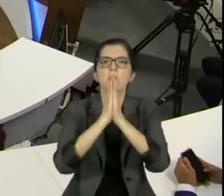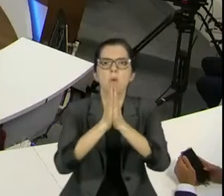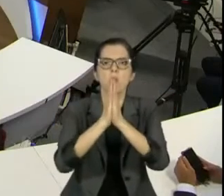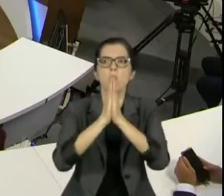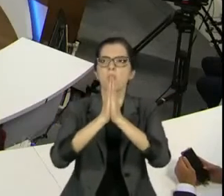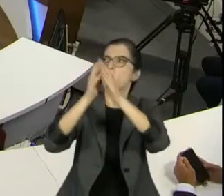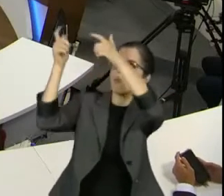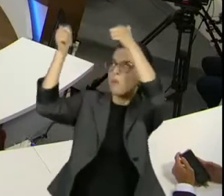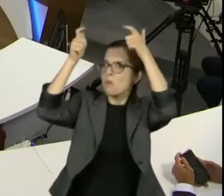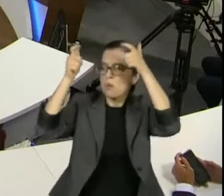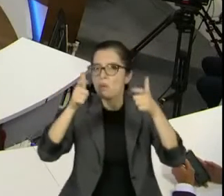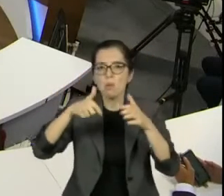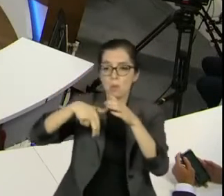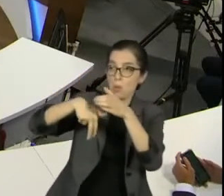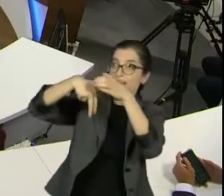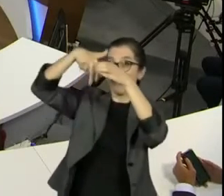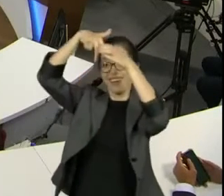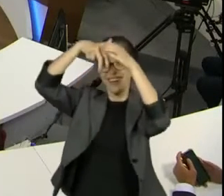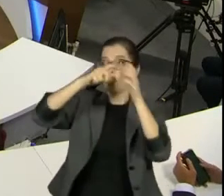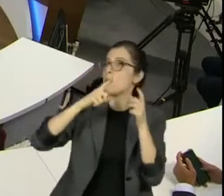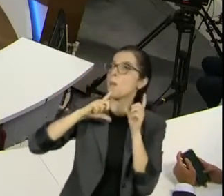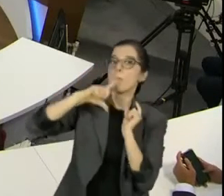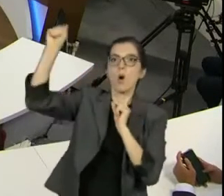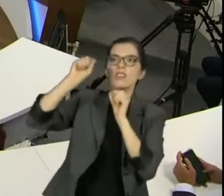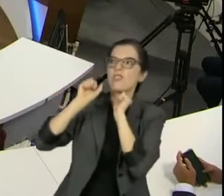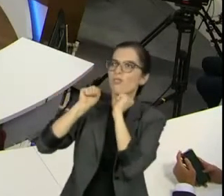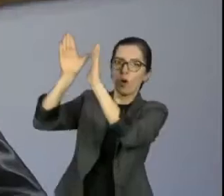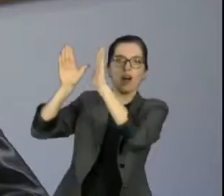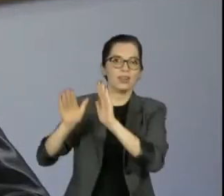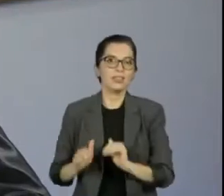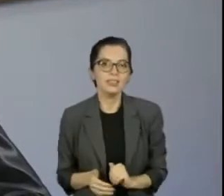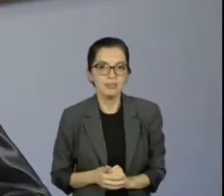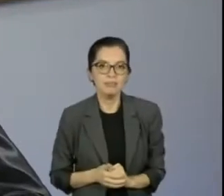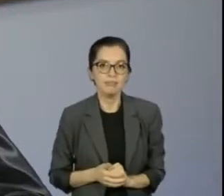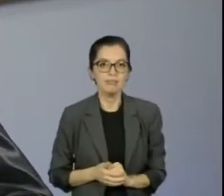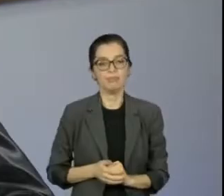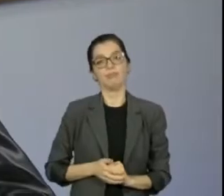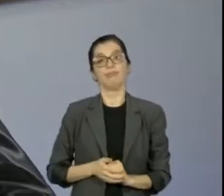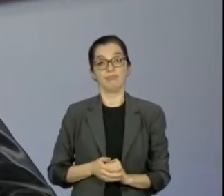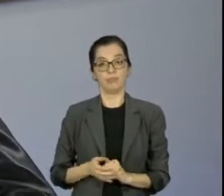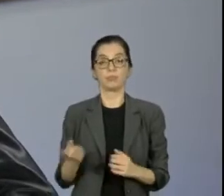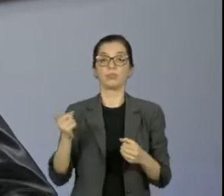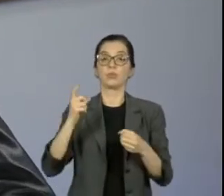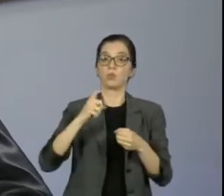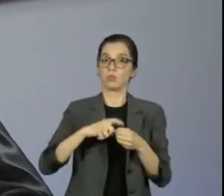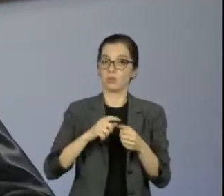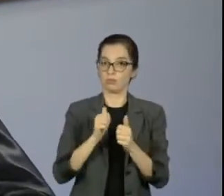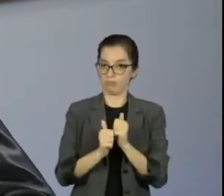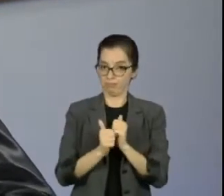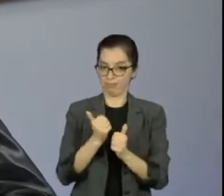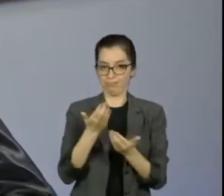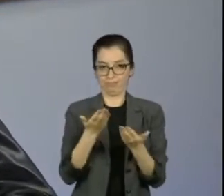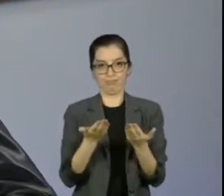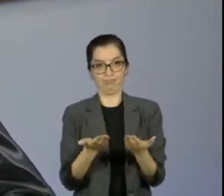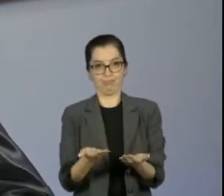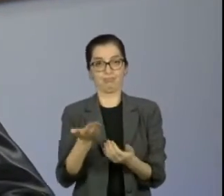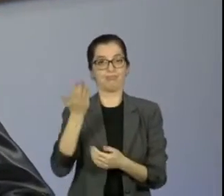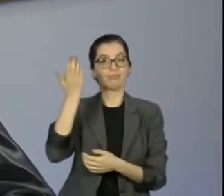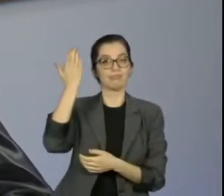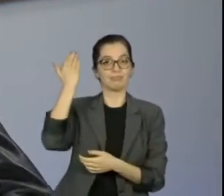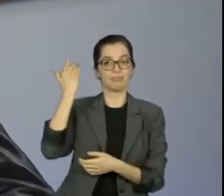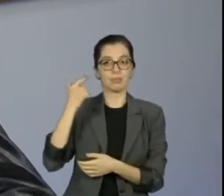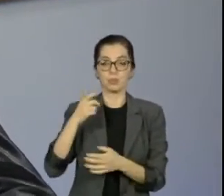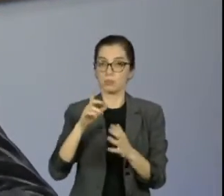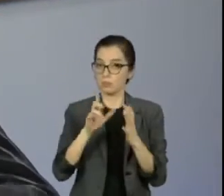dando um passinho aqui atrás, em relação, voltando aqui para o esporte, tempos atrás o senhor deu uma tretada ali com a CBF,